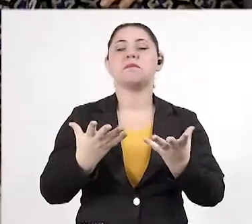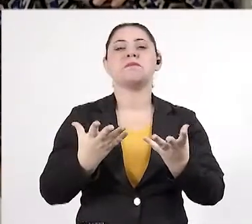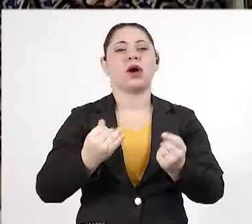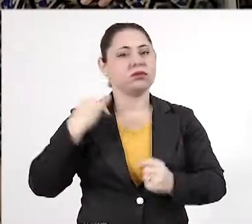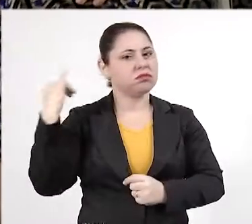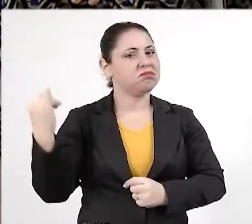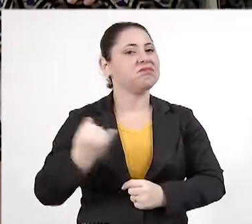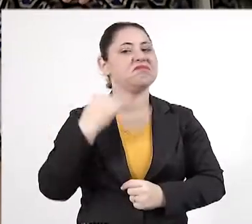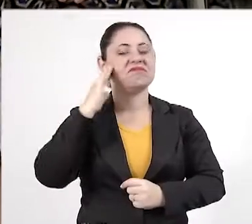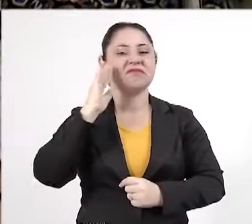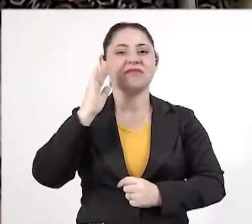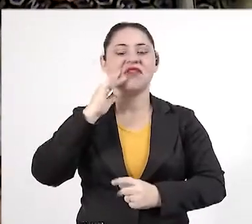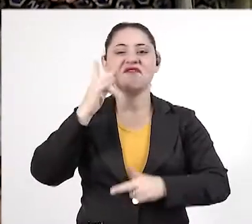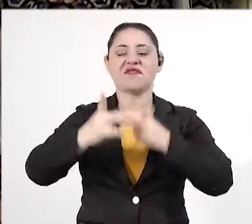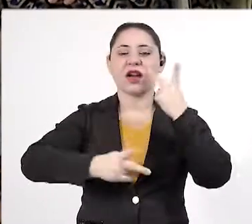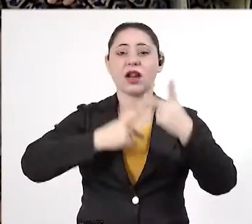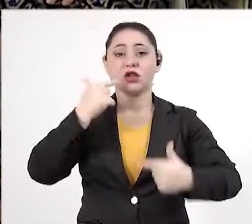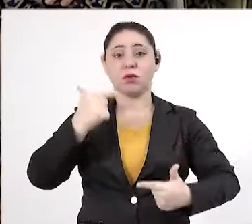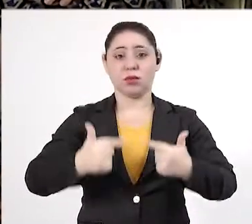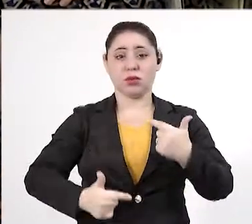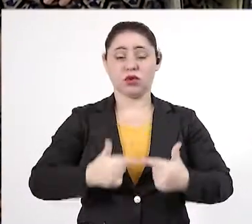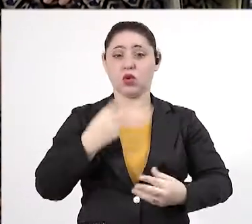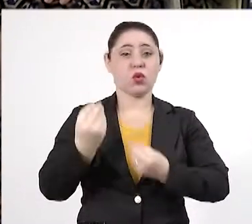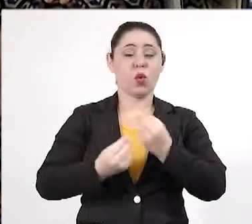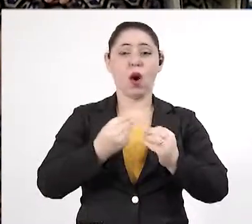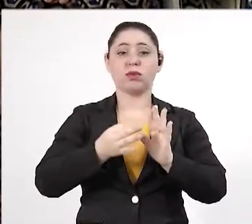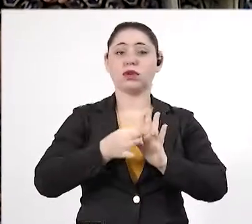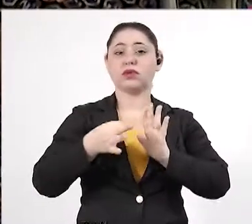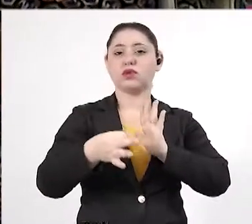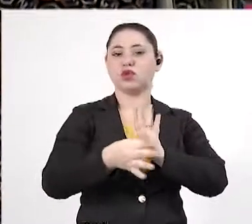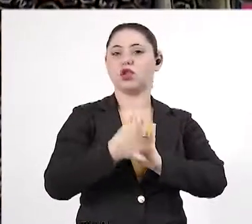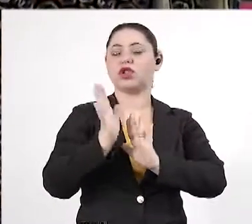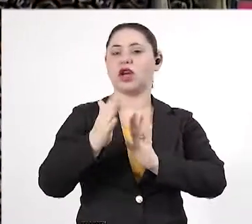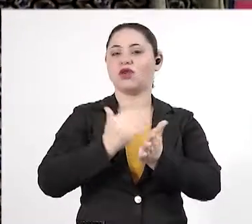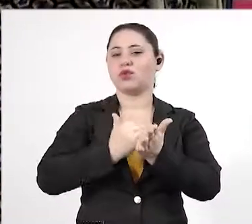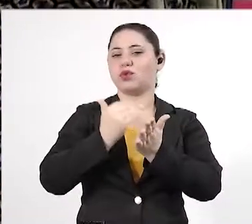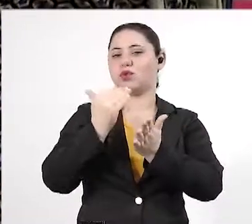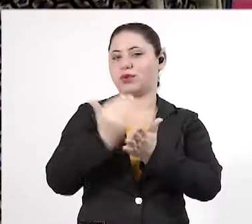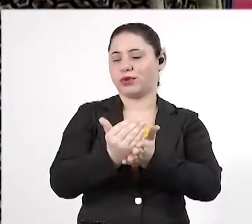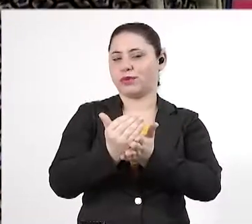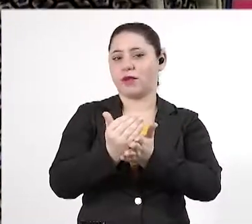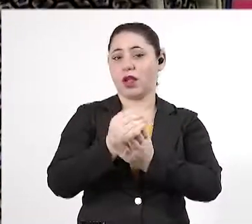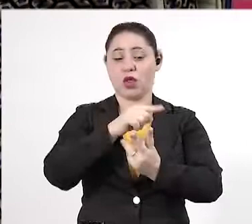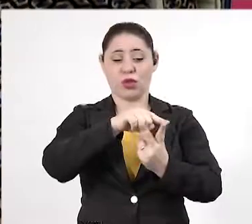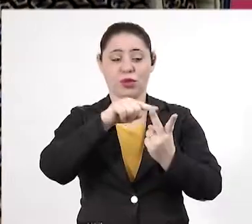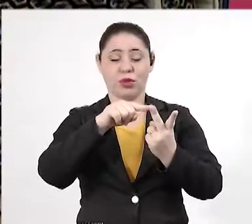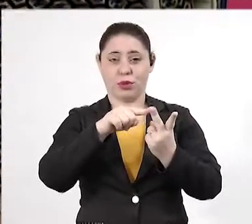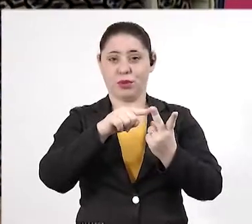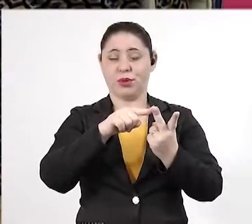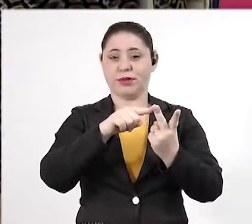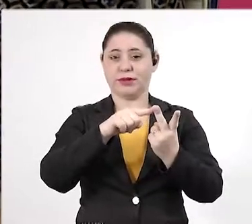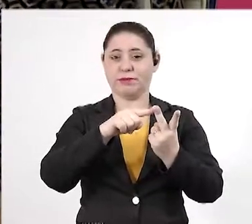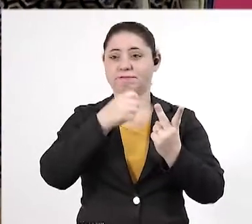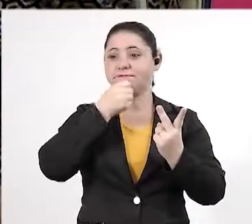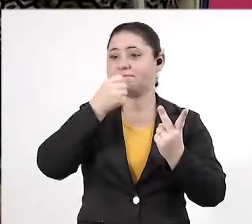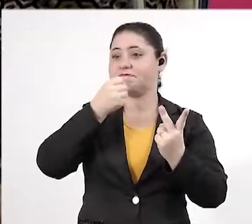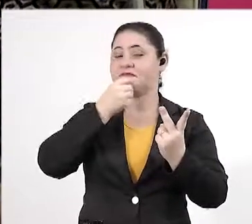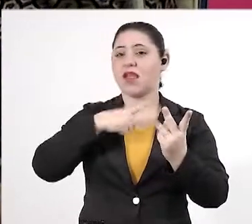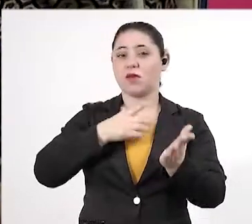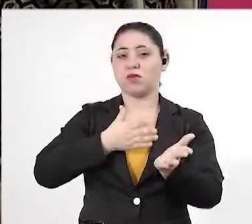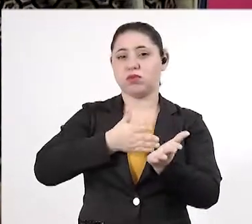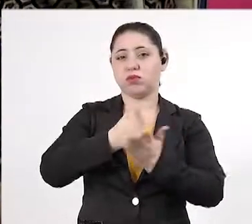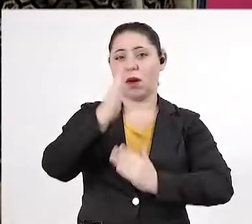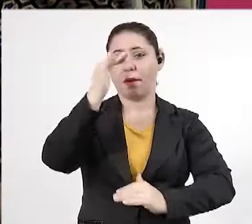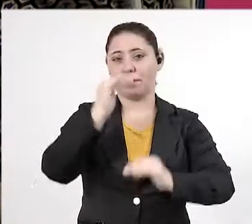ser muito interessante, vamos falar de política e como eu citei aqui na nossa introdução, as duas entrevistadas têm as